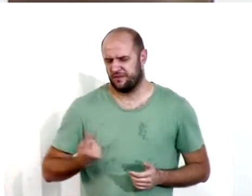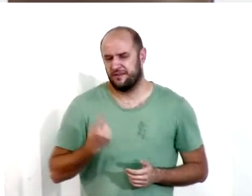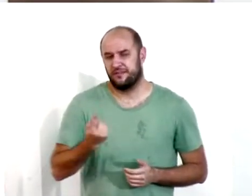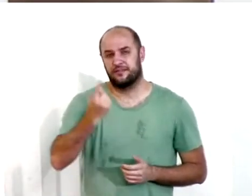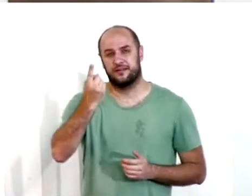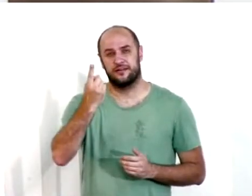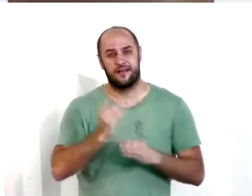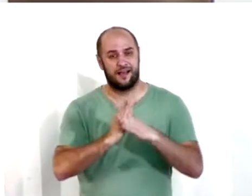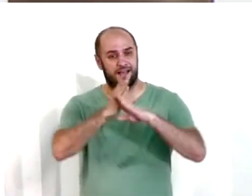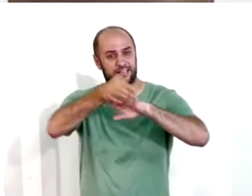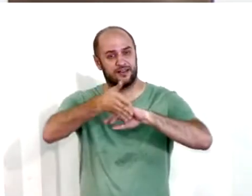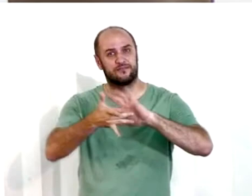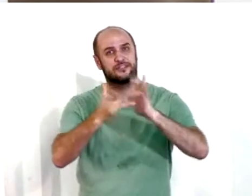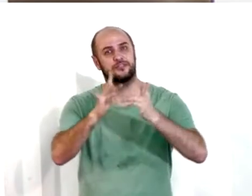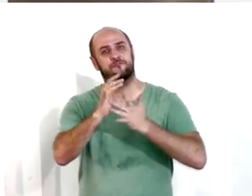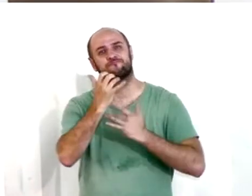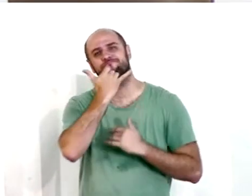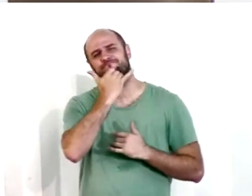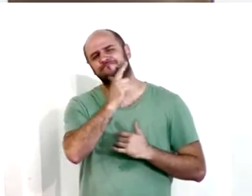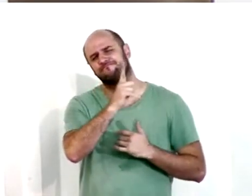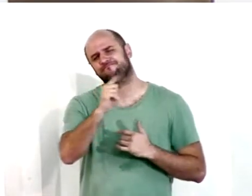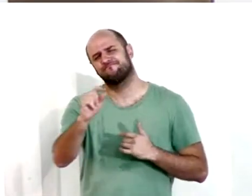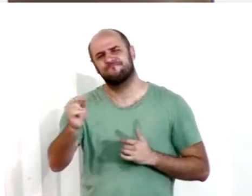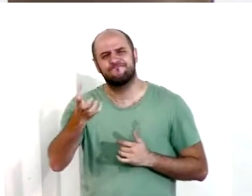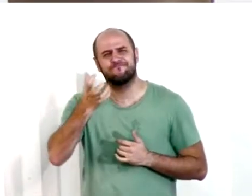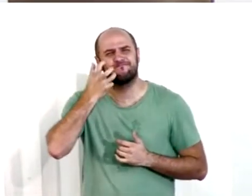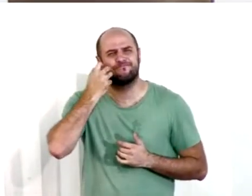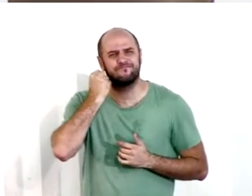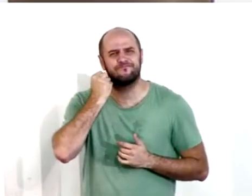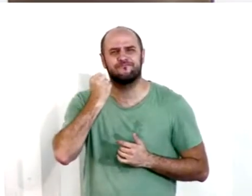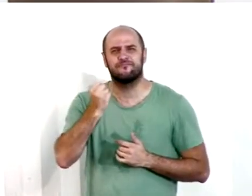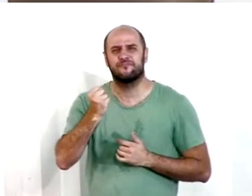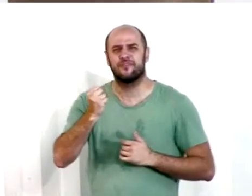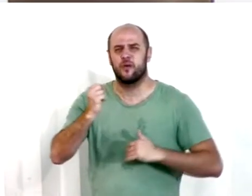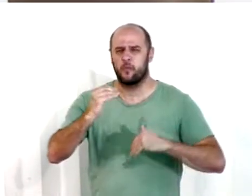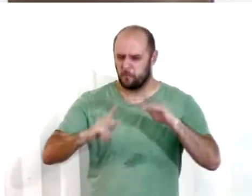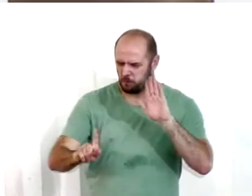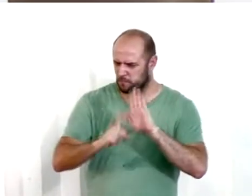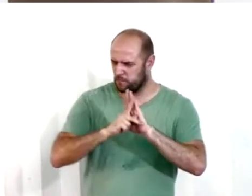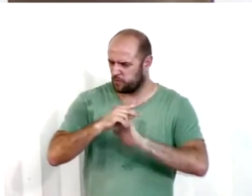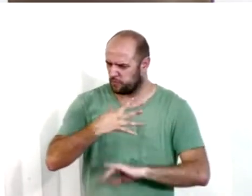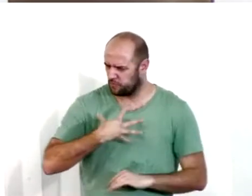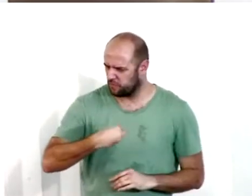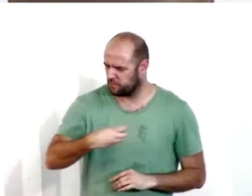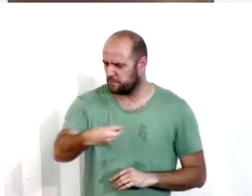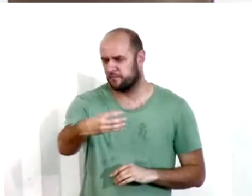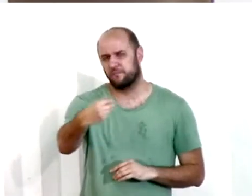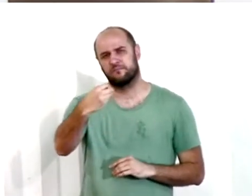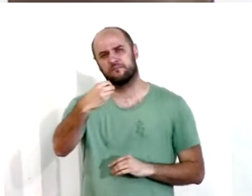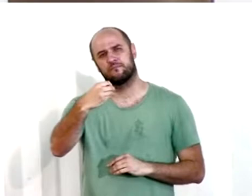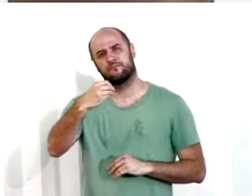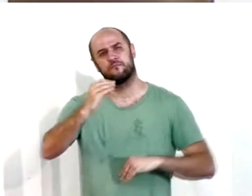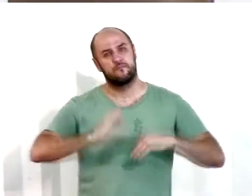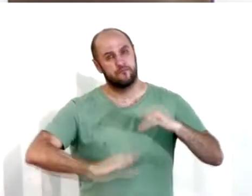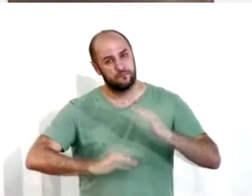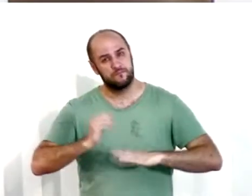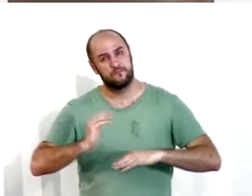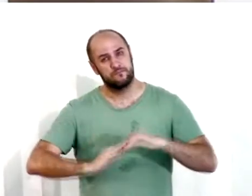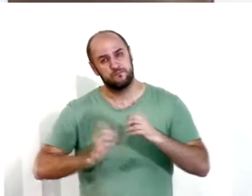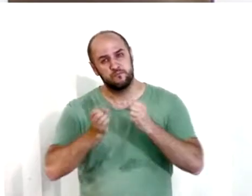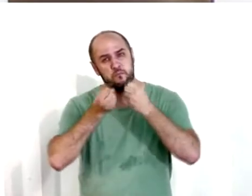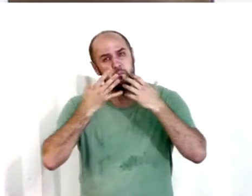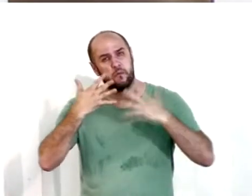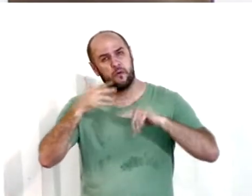em Cristo fomos redimidos, adotados e feitos herança. E o que realiza essa boa obra